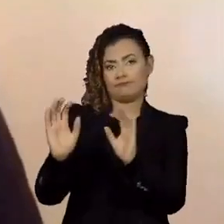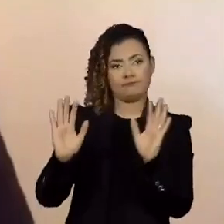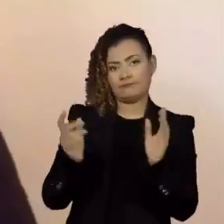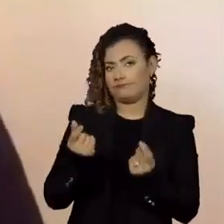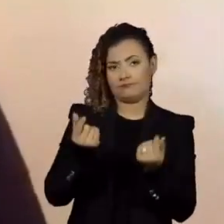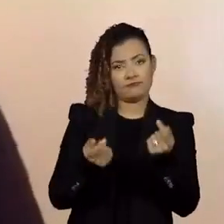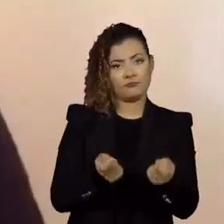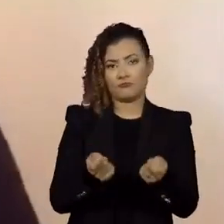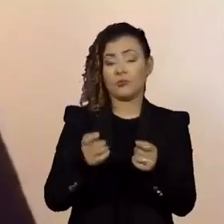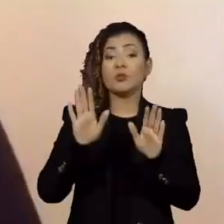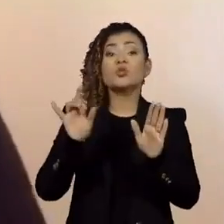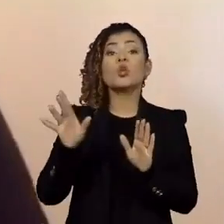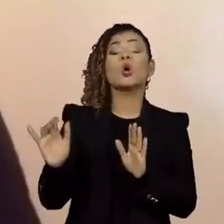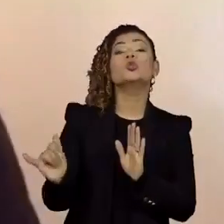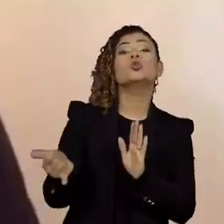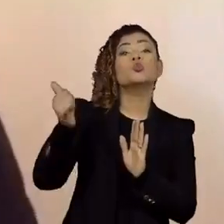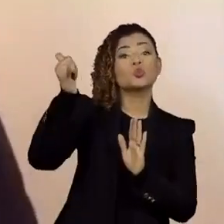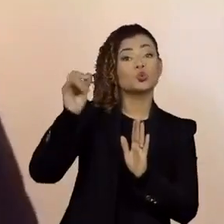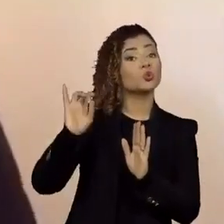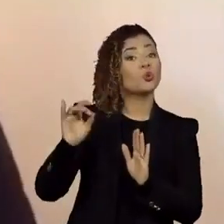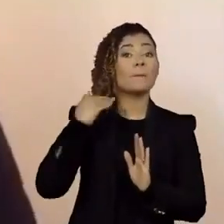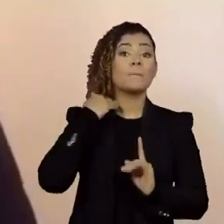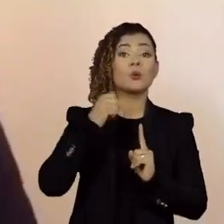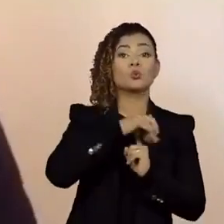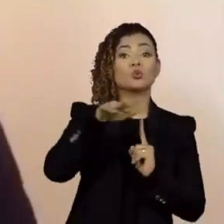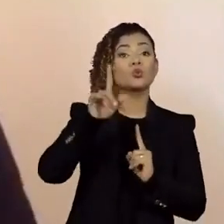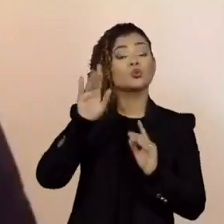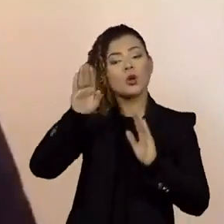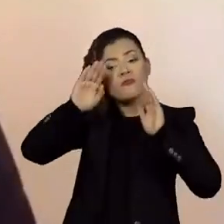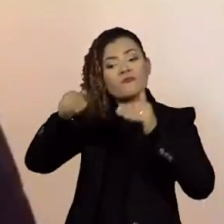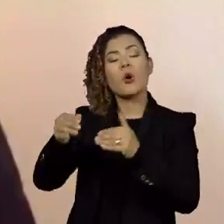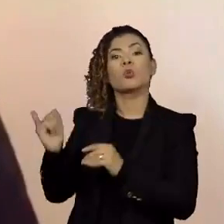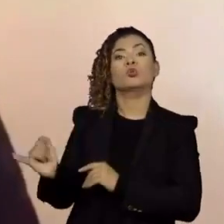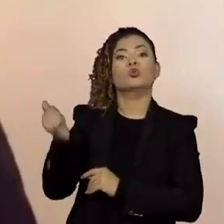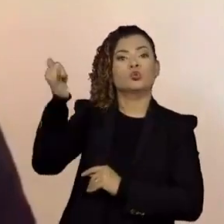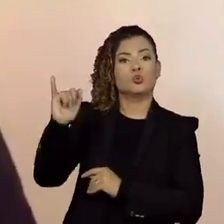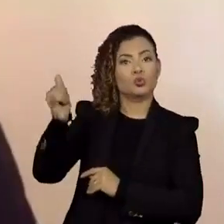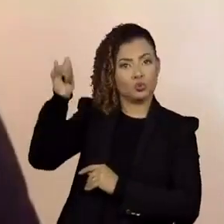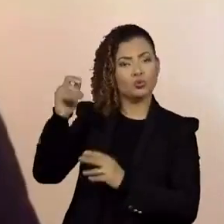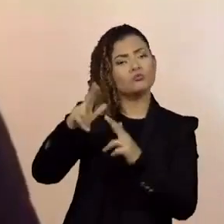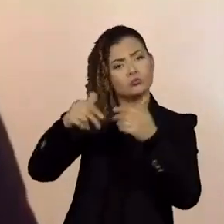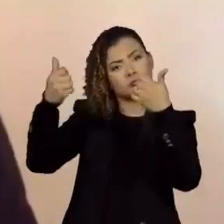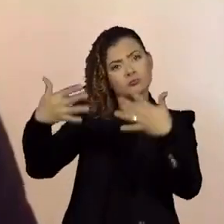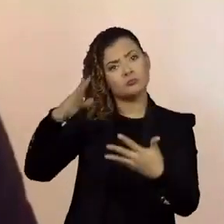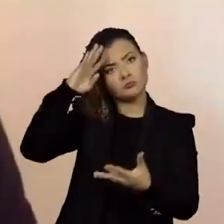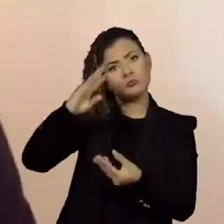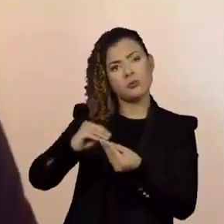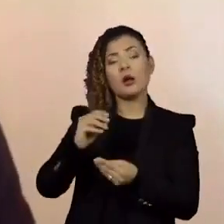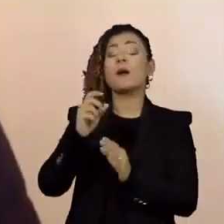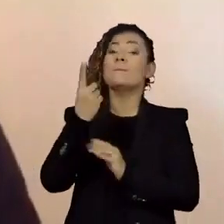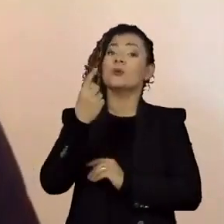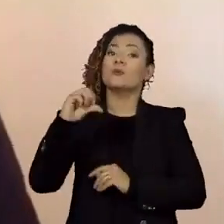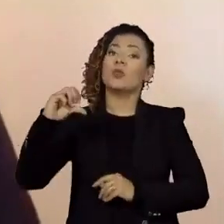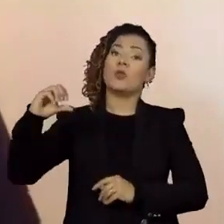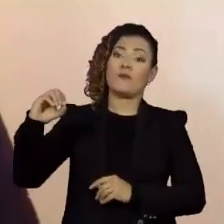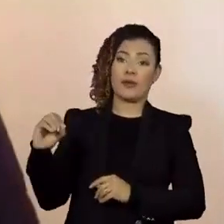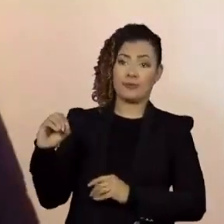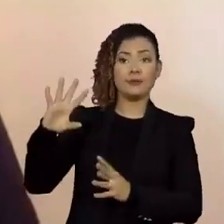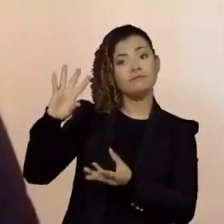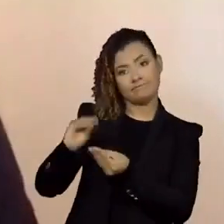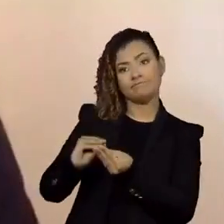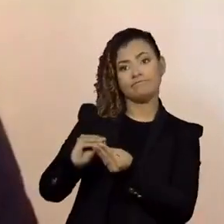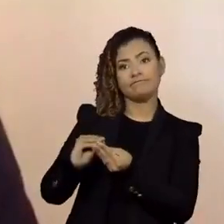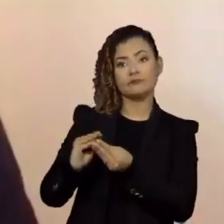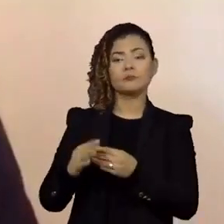monetária, a moeda, mas sim a taxa de juros, o instrumento do Banco Central é a taxa de juros. Isso então ficou muito claro nos anos 90, já estava